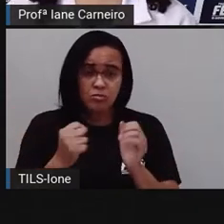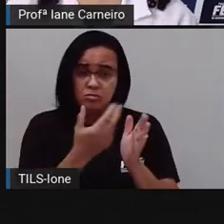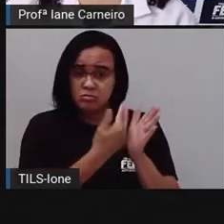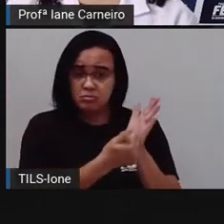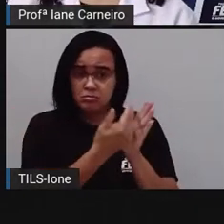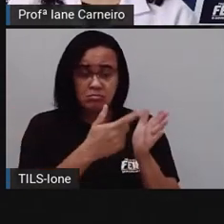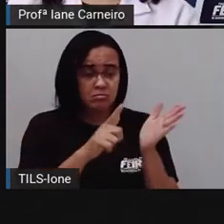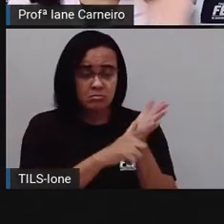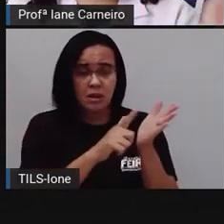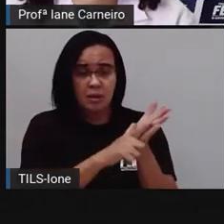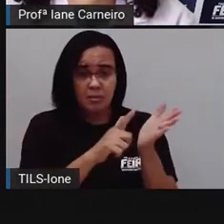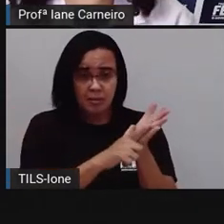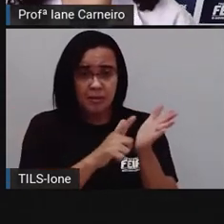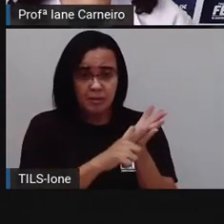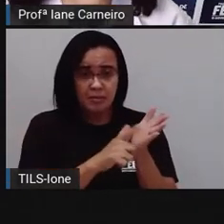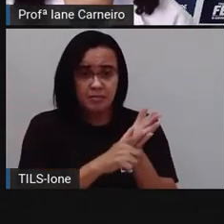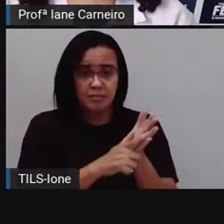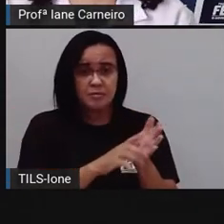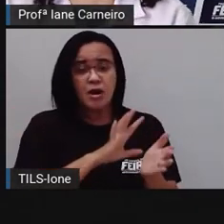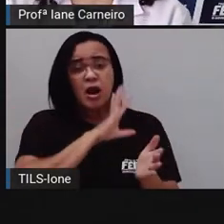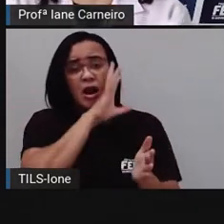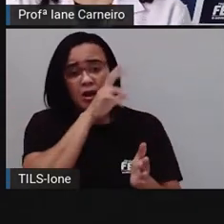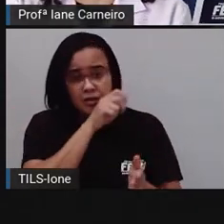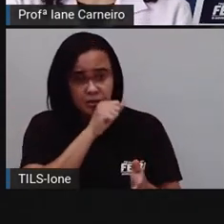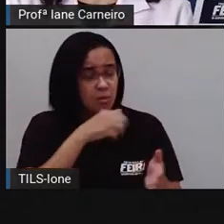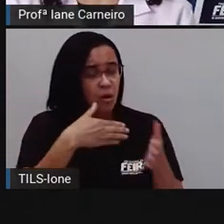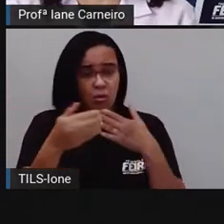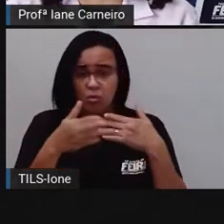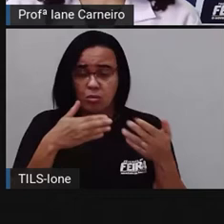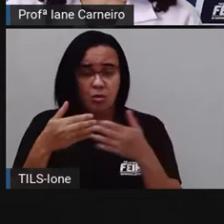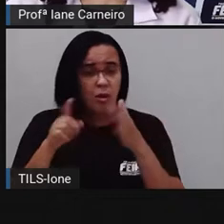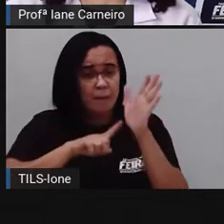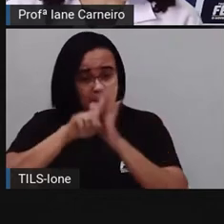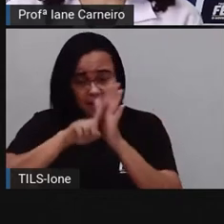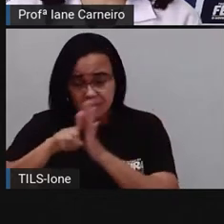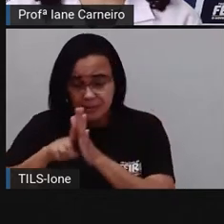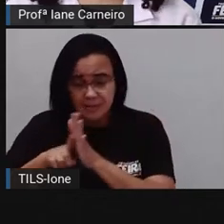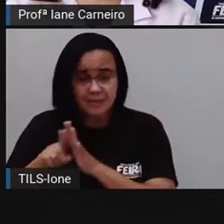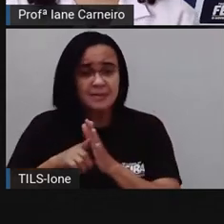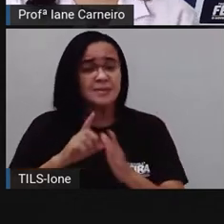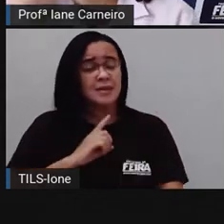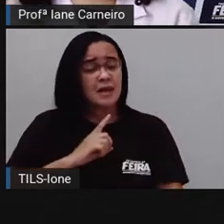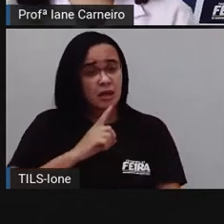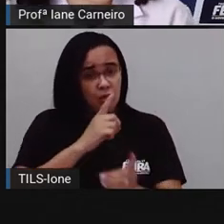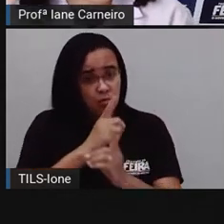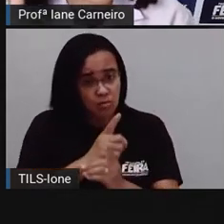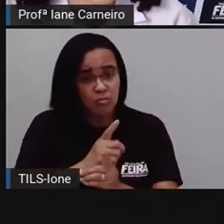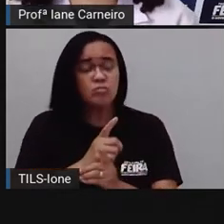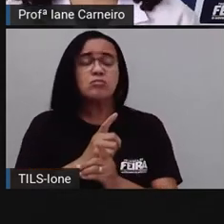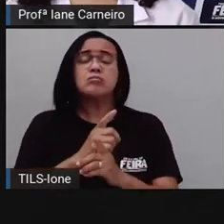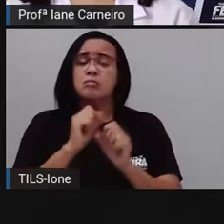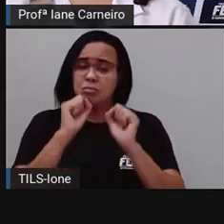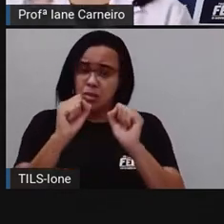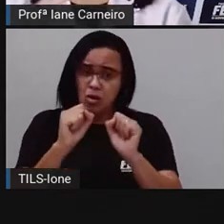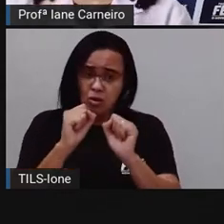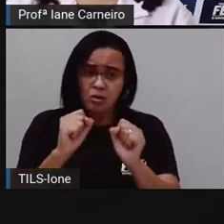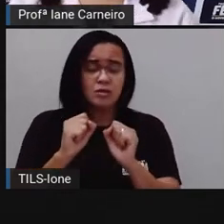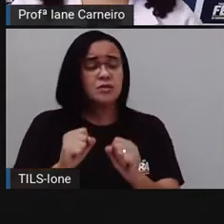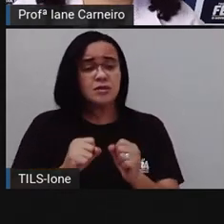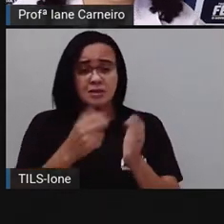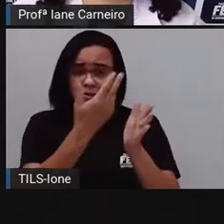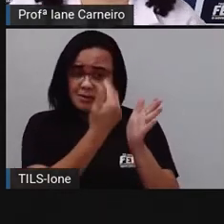coelho, né? Tem diversos outros animais aí que você pode. Se você não encontrar a dobradura de todos eles, né? Você